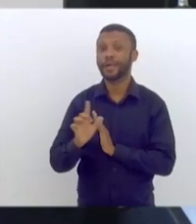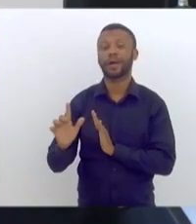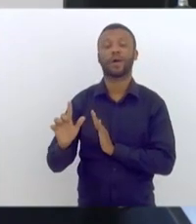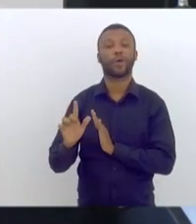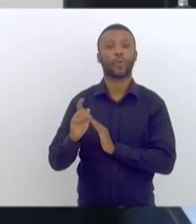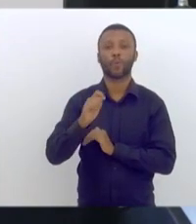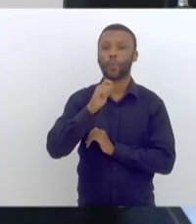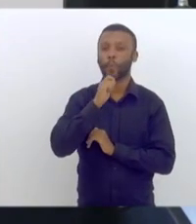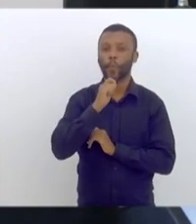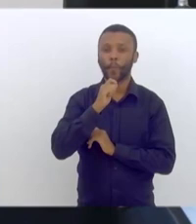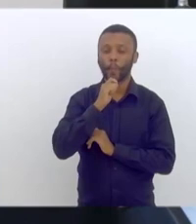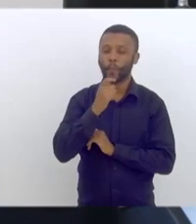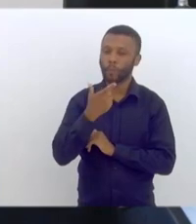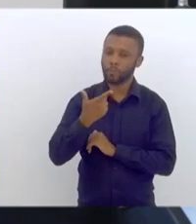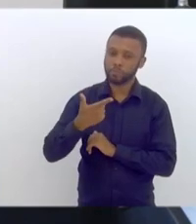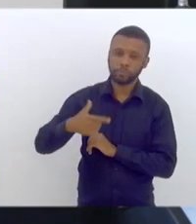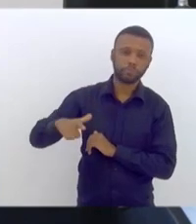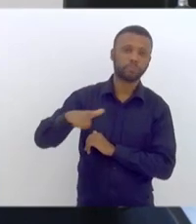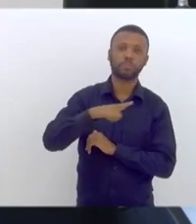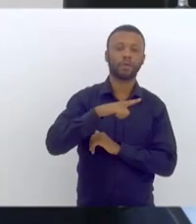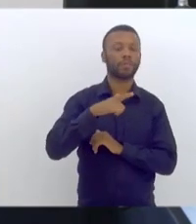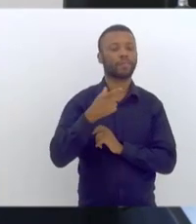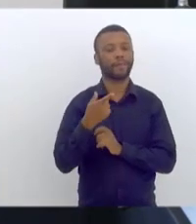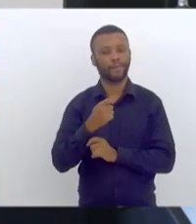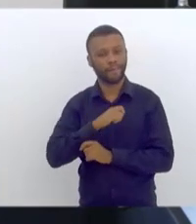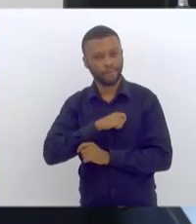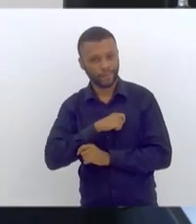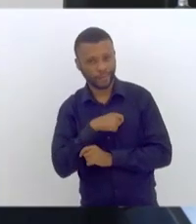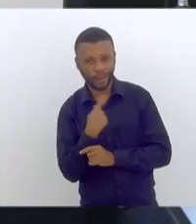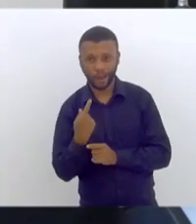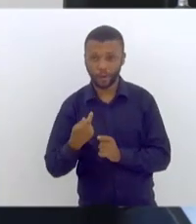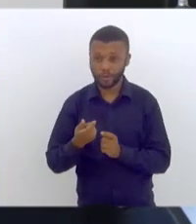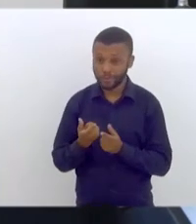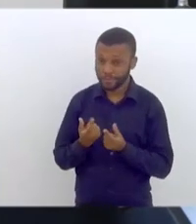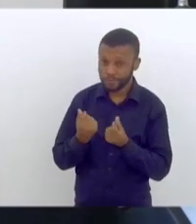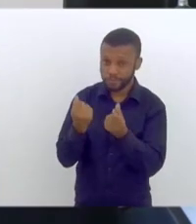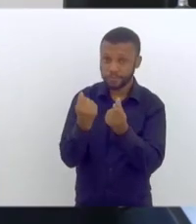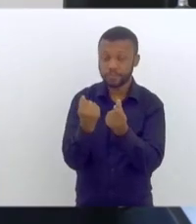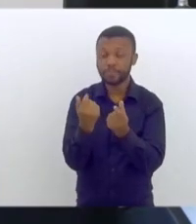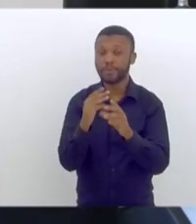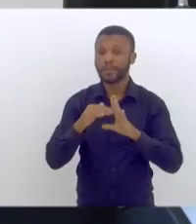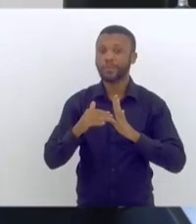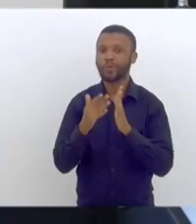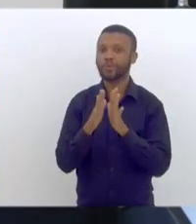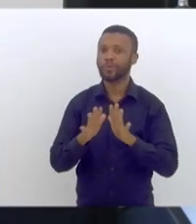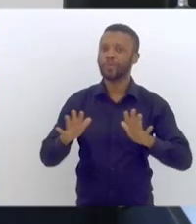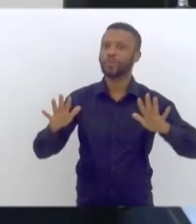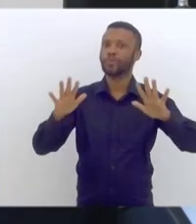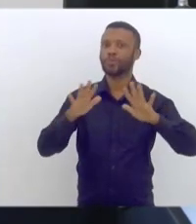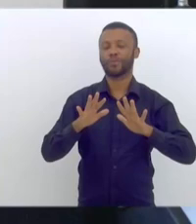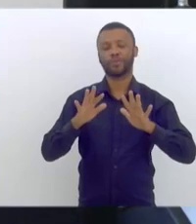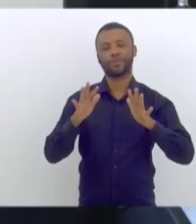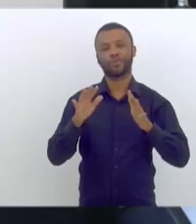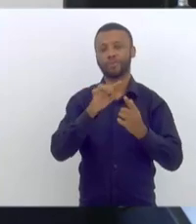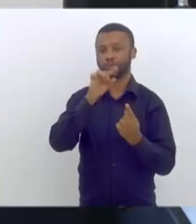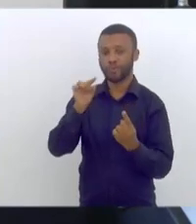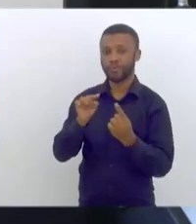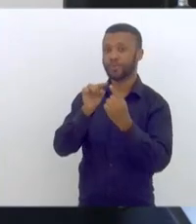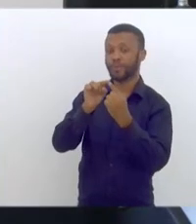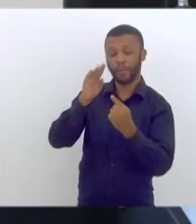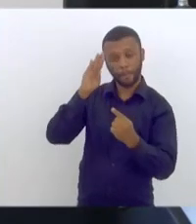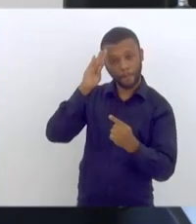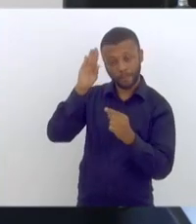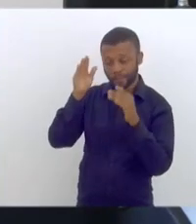constituem incentivos fiscais ao financeiros fiscais para todos os fins em especial para